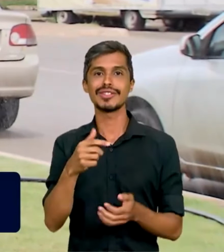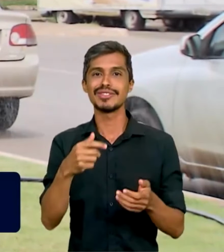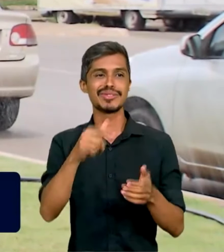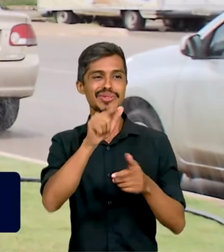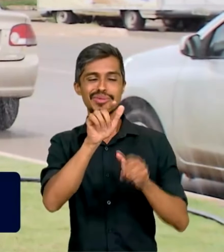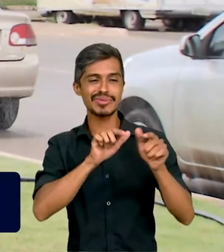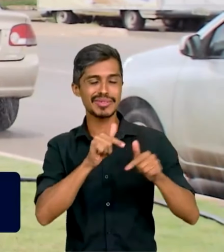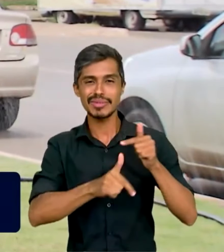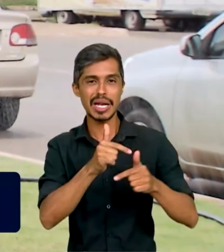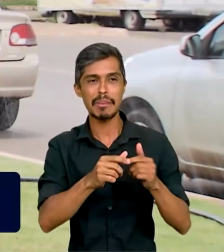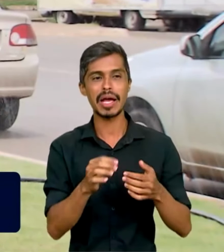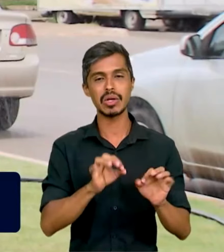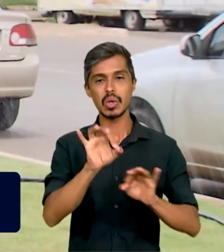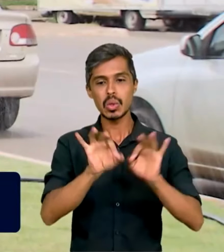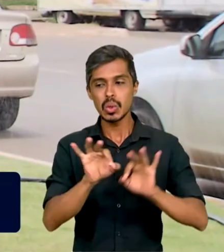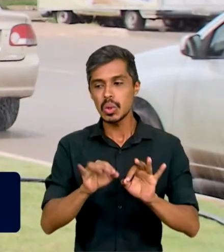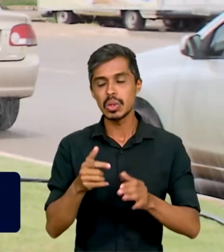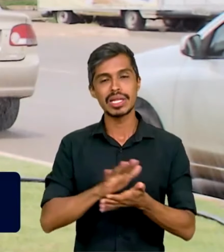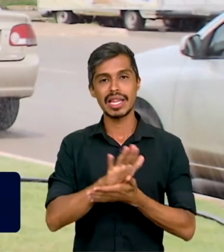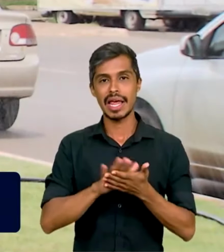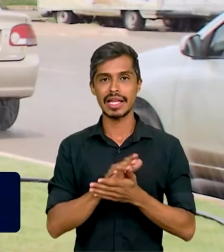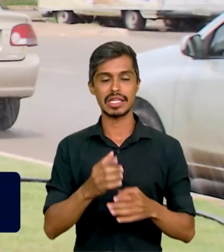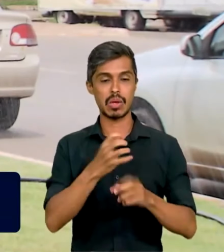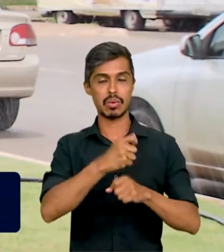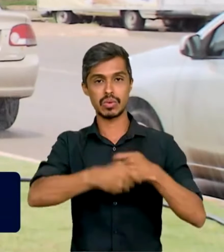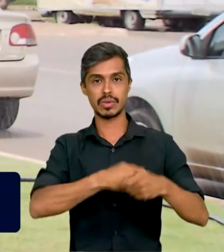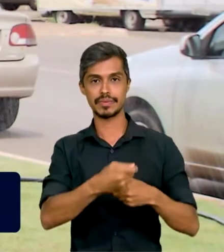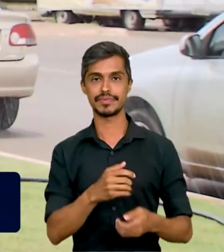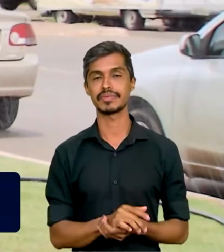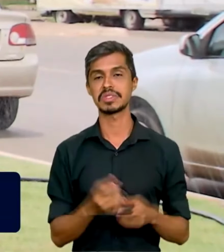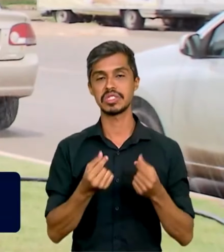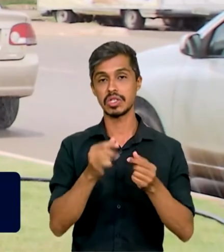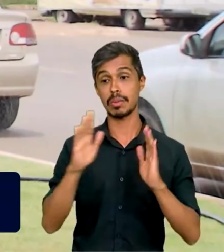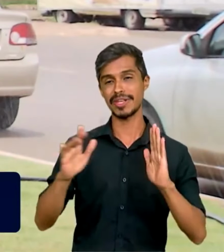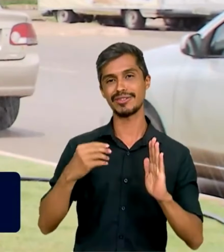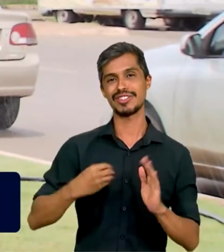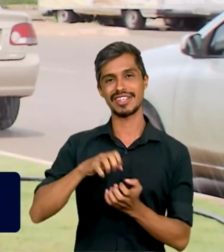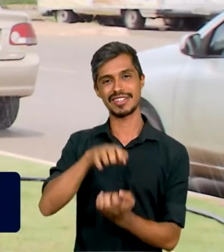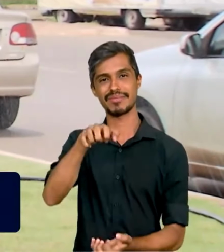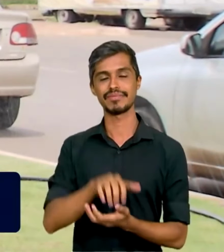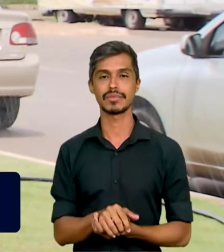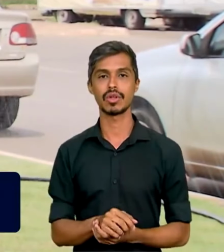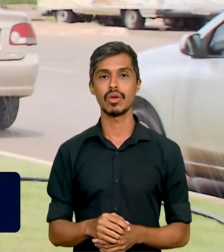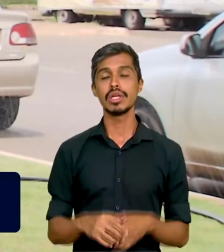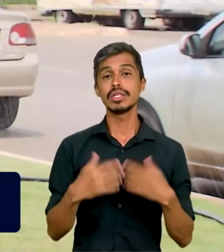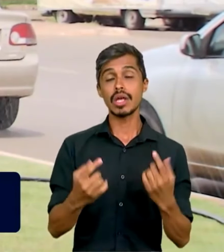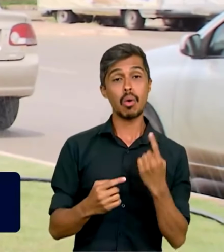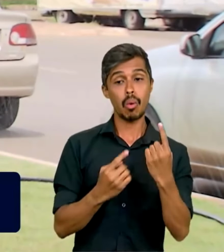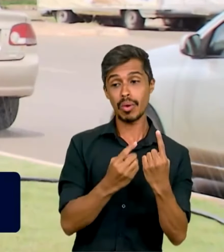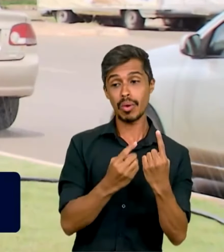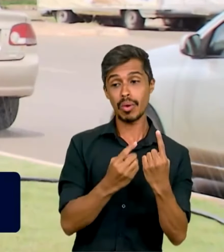da aposentadoria. E entre aqueles que juntaram dinheiro ao longo da vida, 1 em cada 3 já está consumindo as reservas